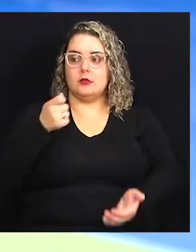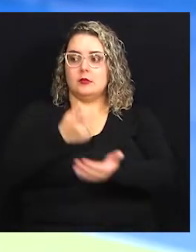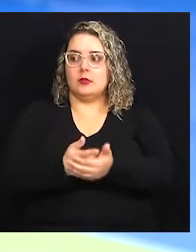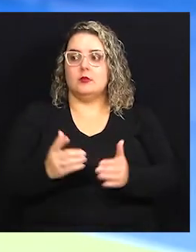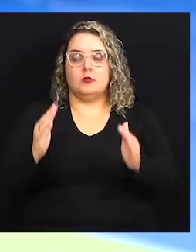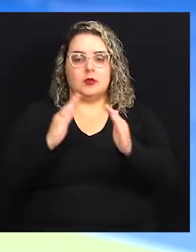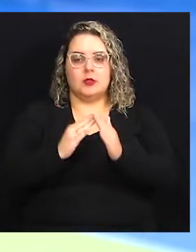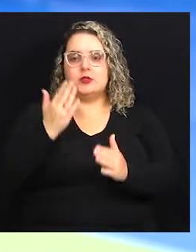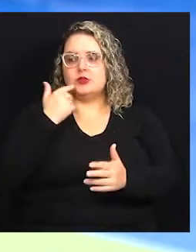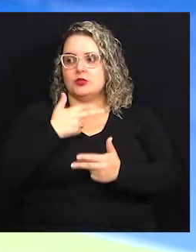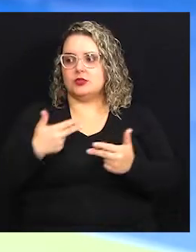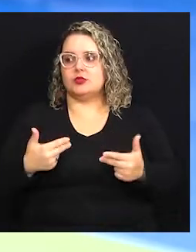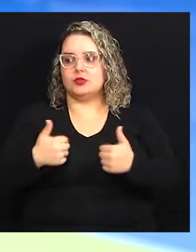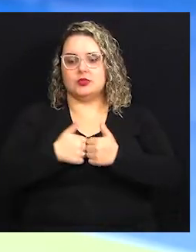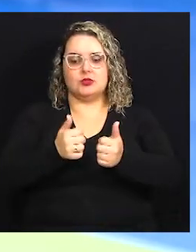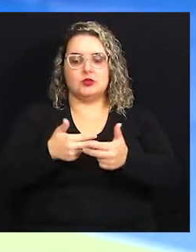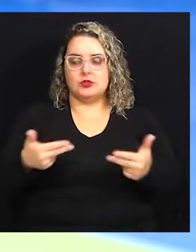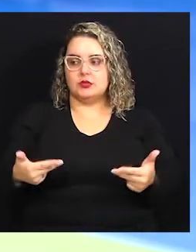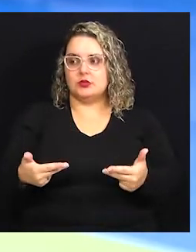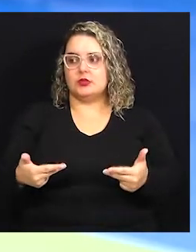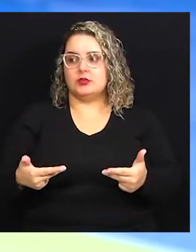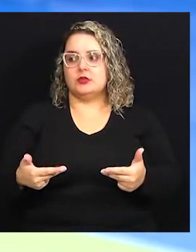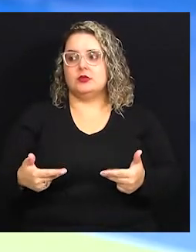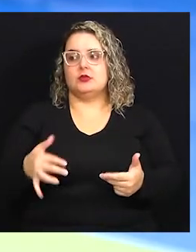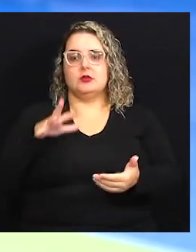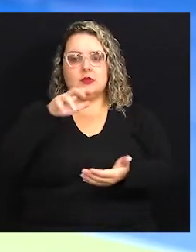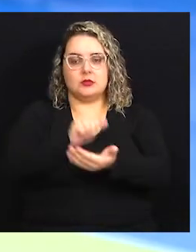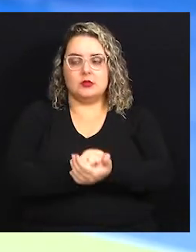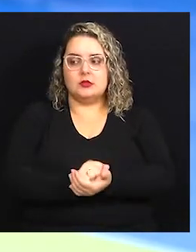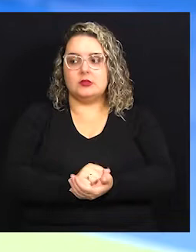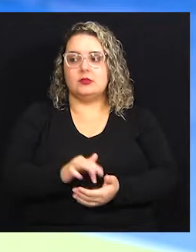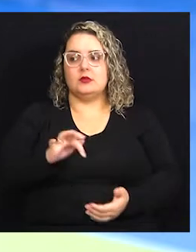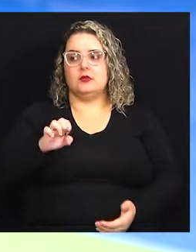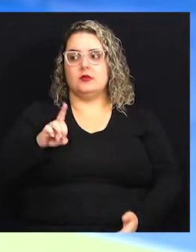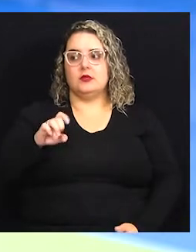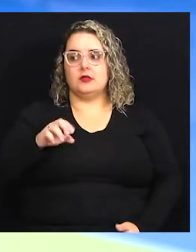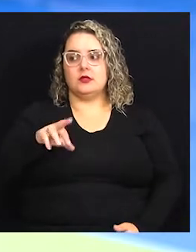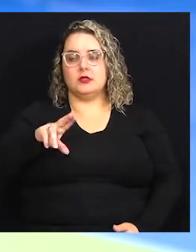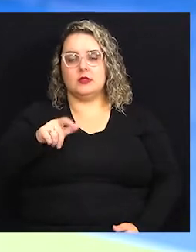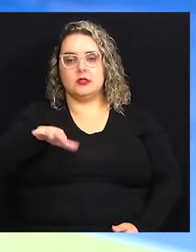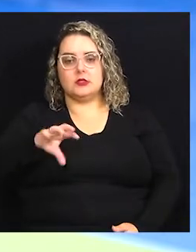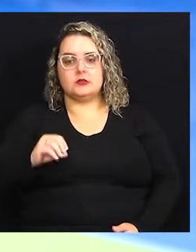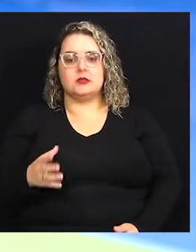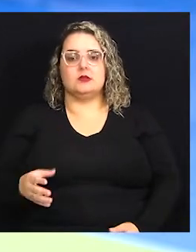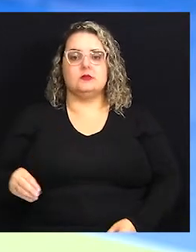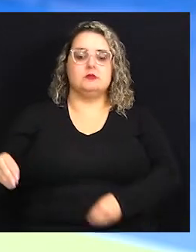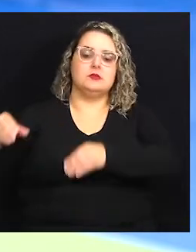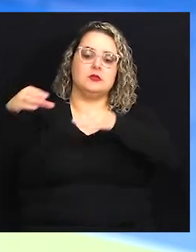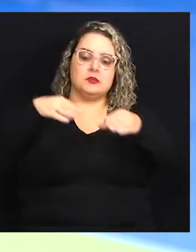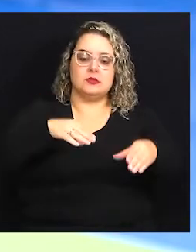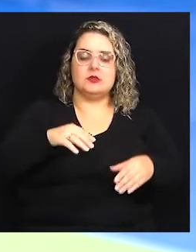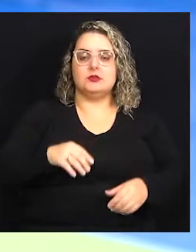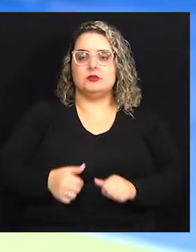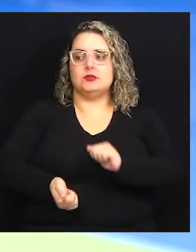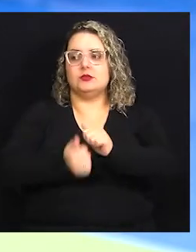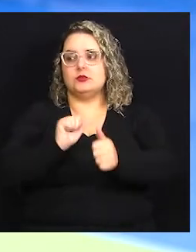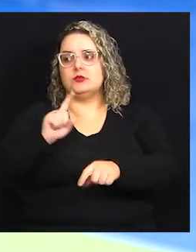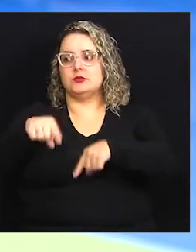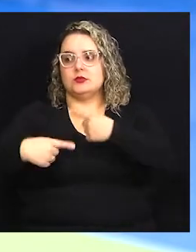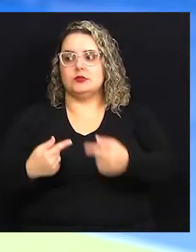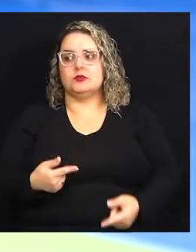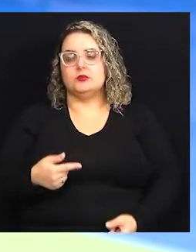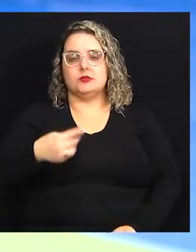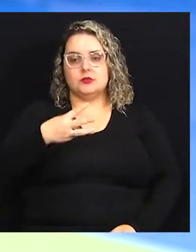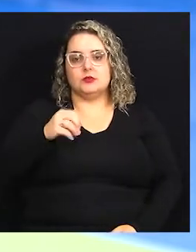moradia, alimentação, transporte, inscrição de federação, transferência de jogadora, né? Os outros 30% é